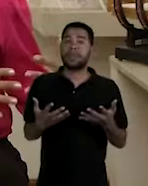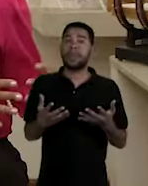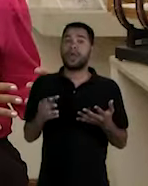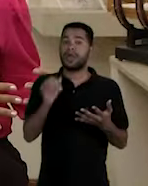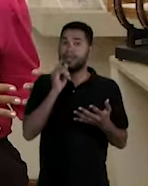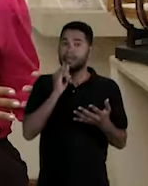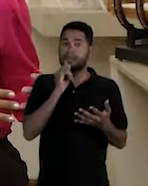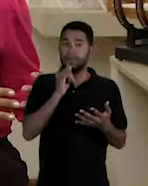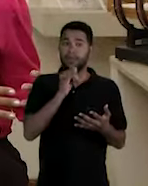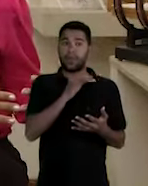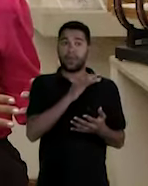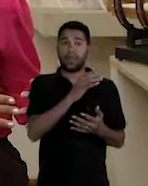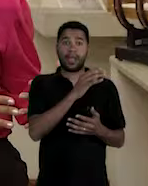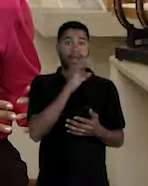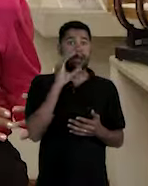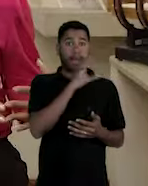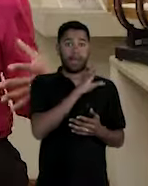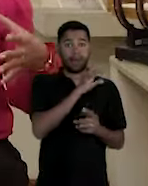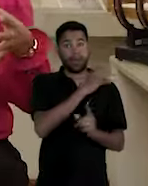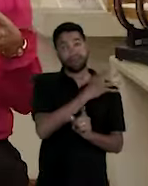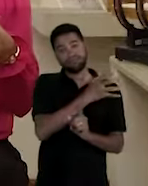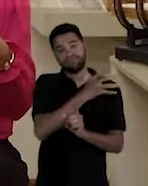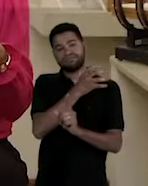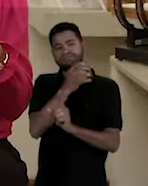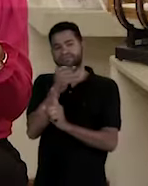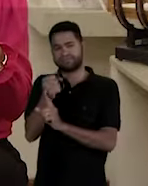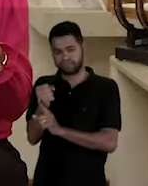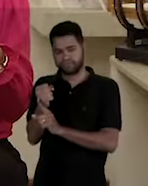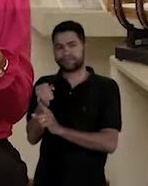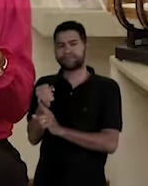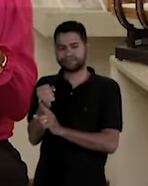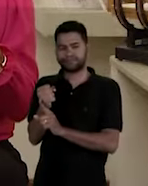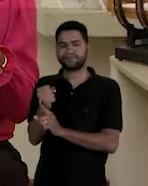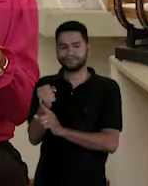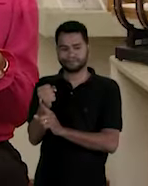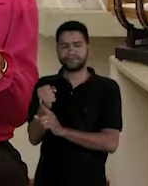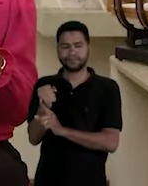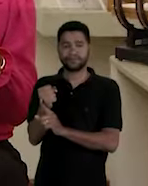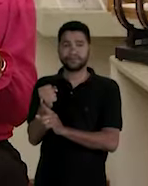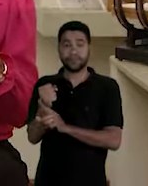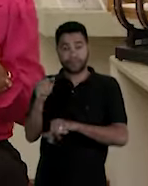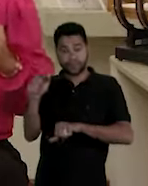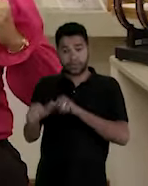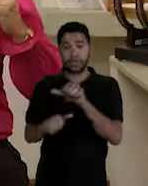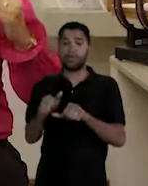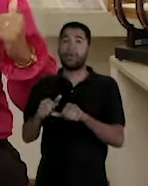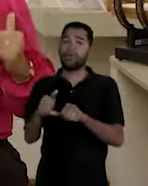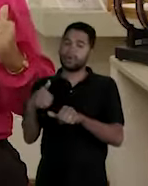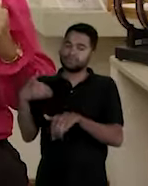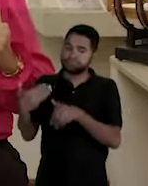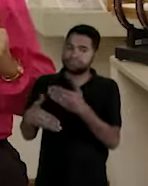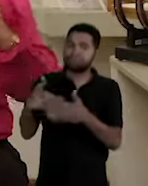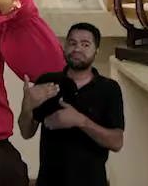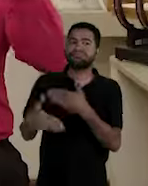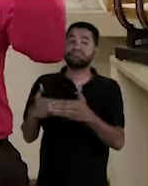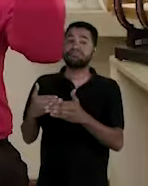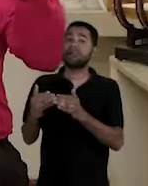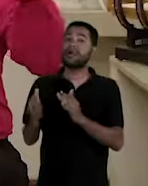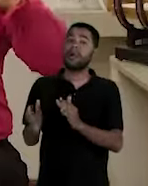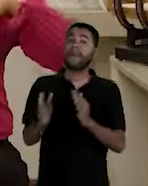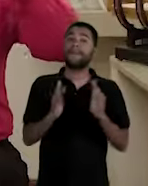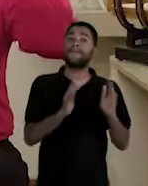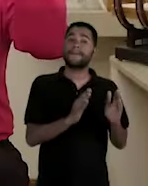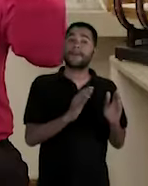retira calor de uma fonte quente, parte desse calor é transformada em trabalho e a outra parte